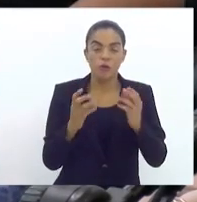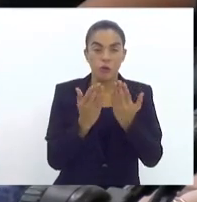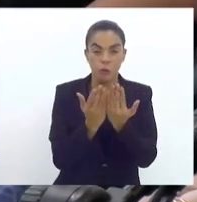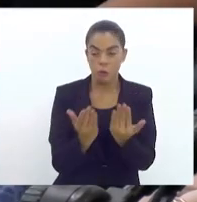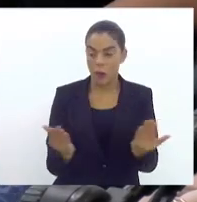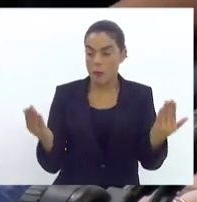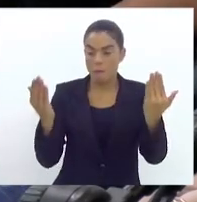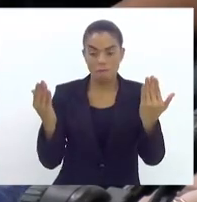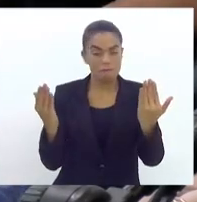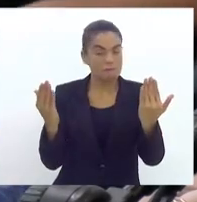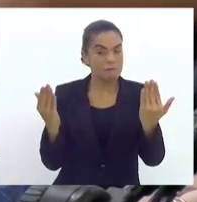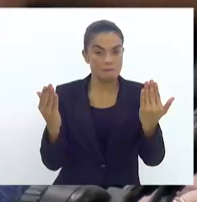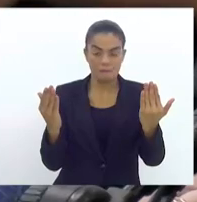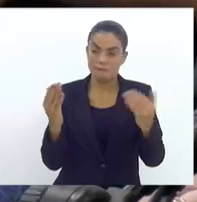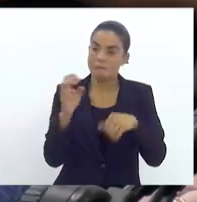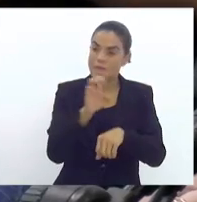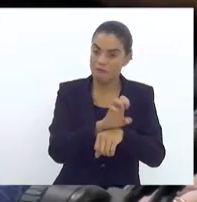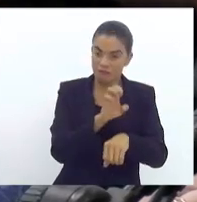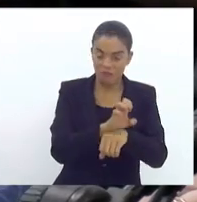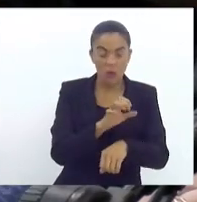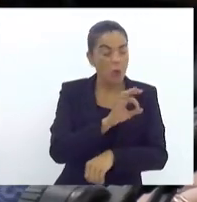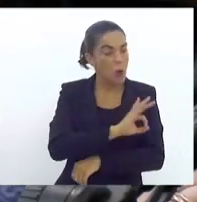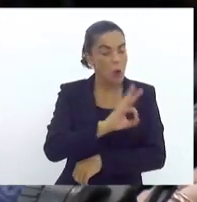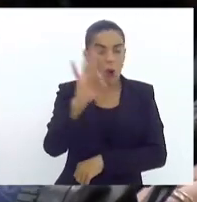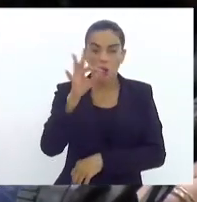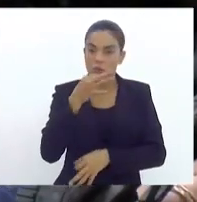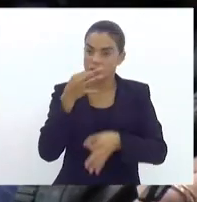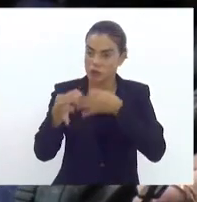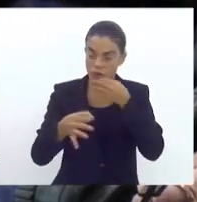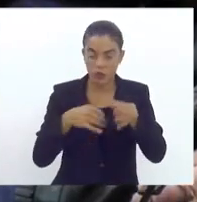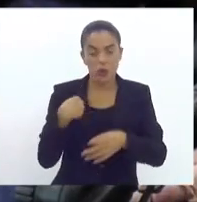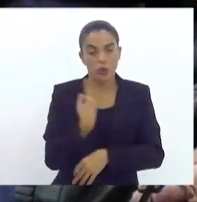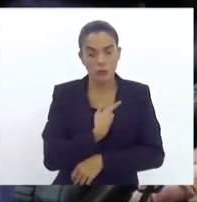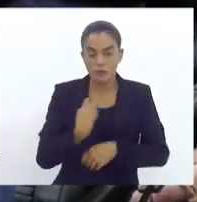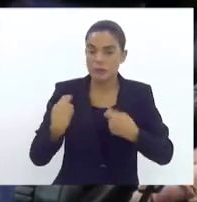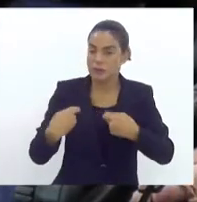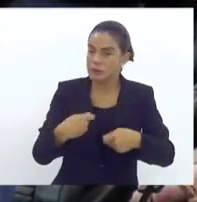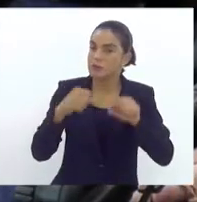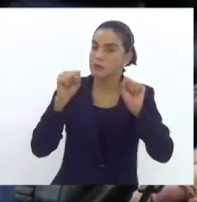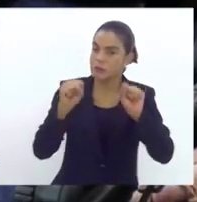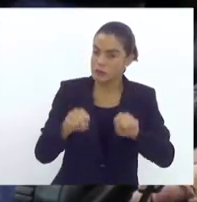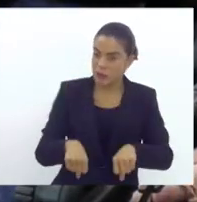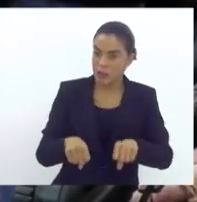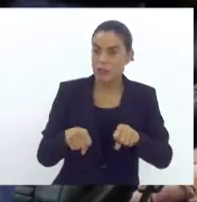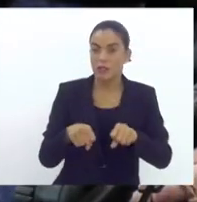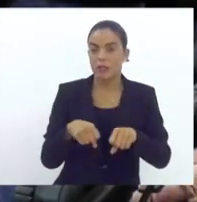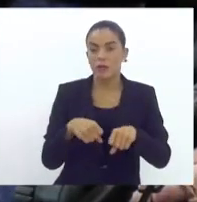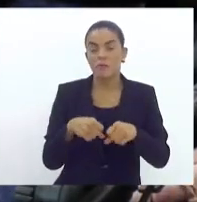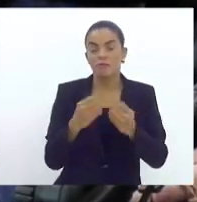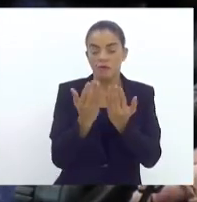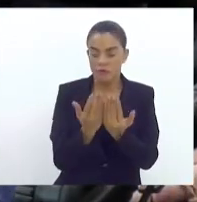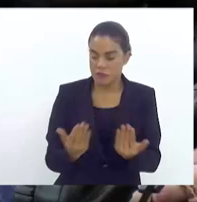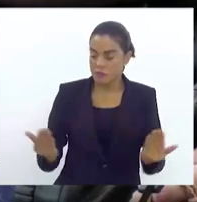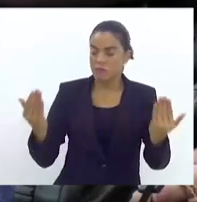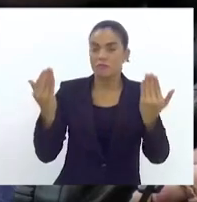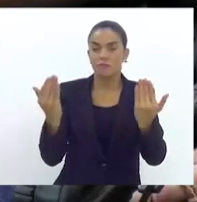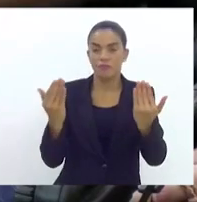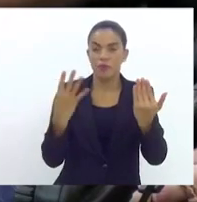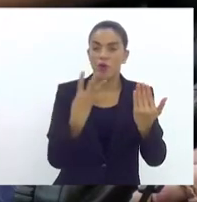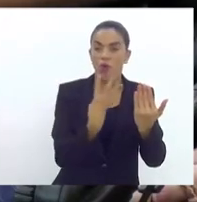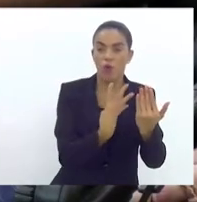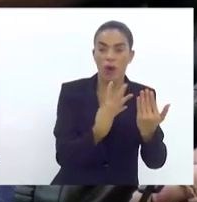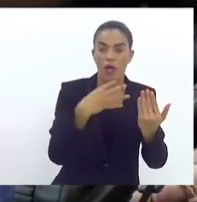achei muito salutar a sugestão e nós temos sim como fazer alguns tipos de espelhamento do